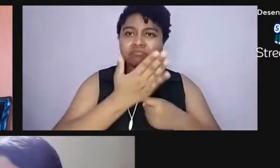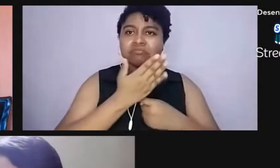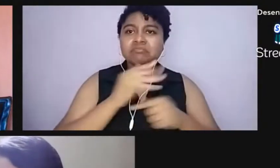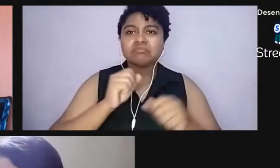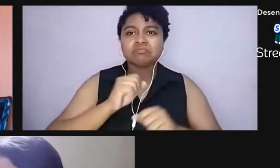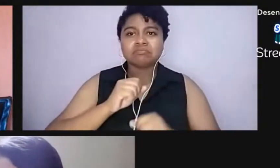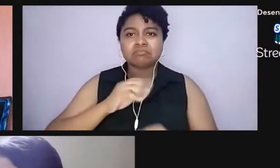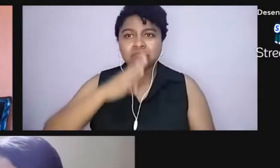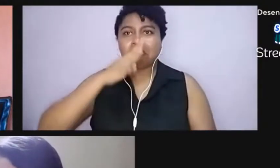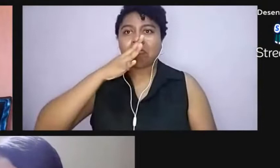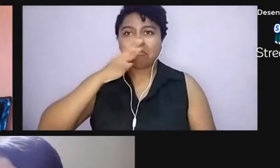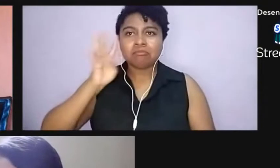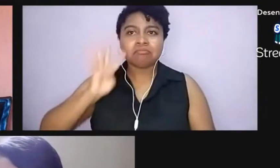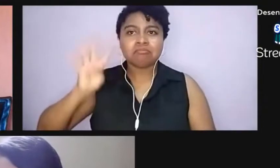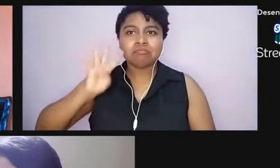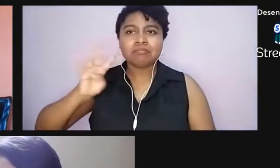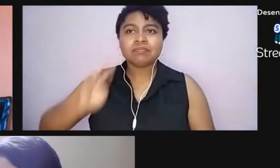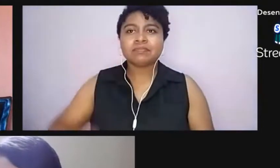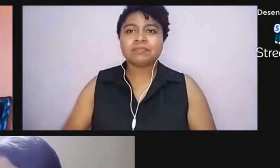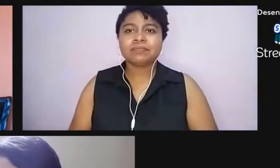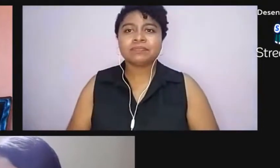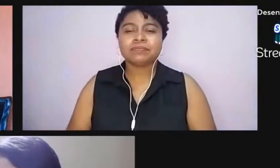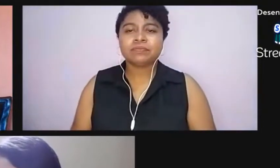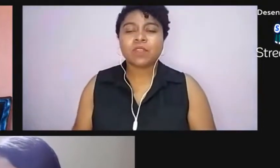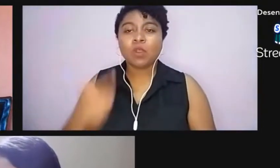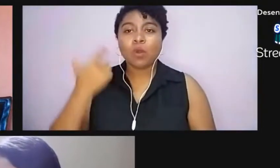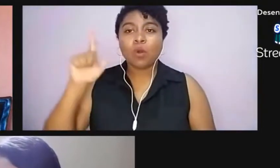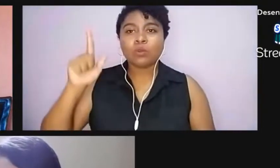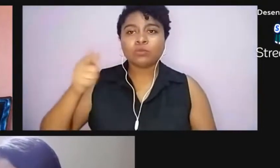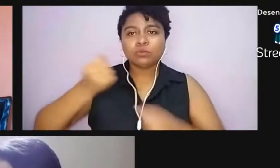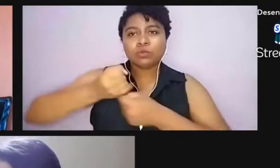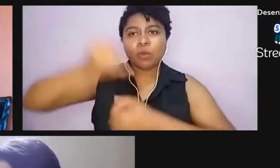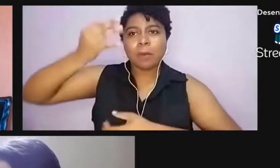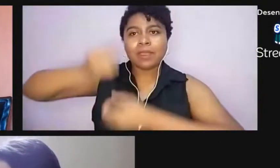aqui para cima também, que tem outros comentários.